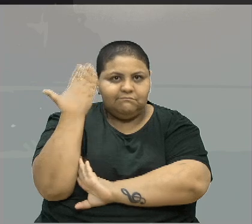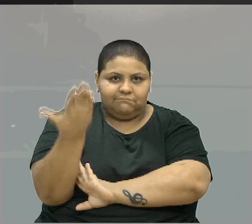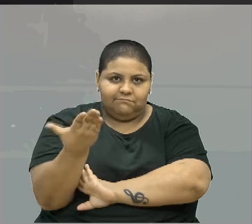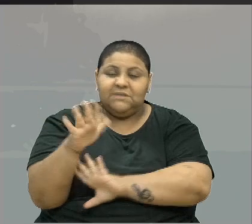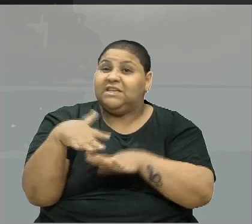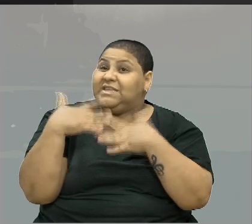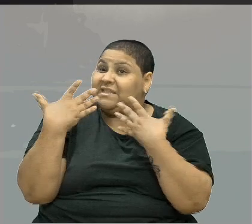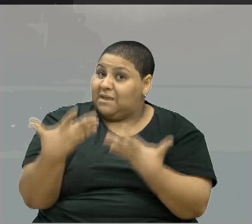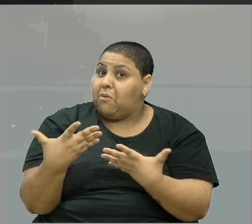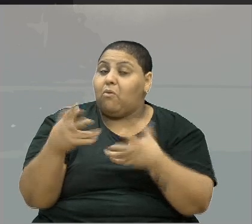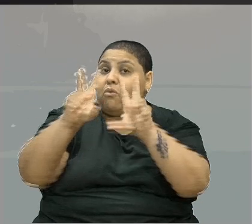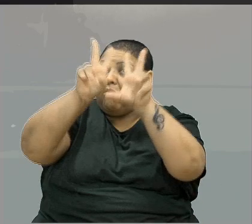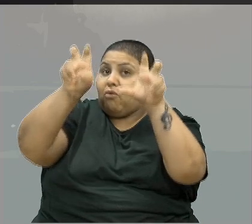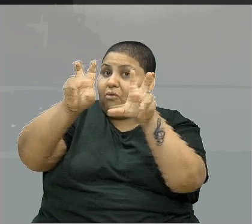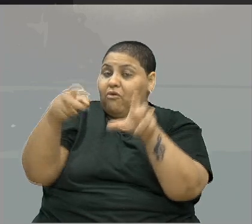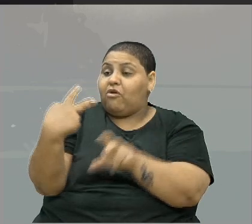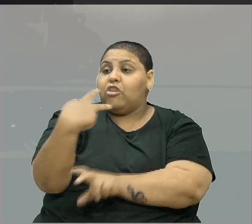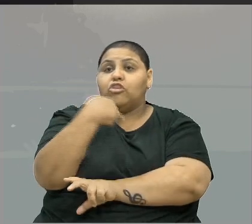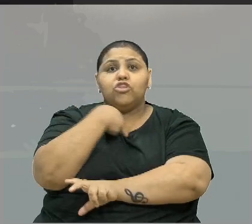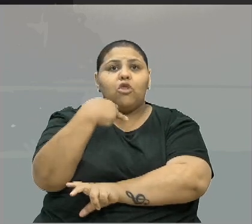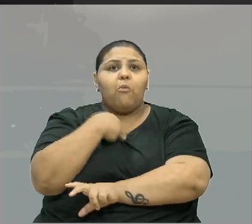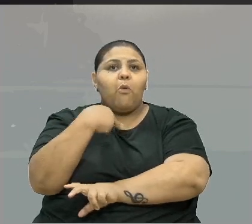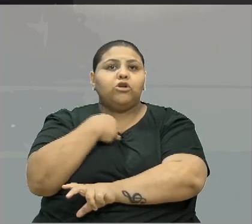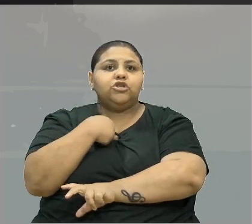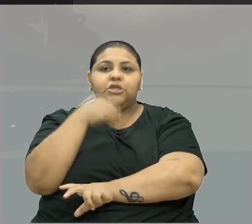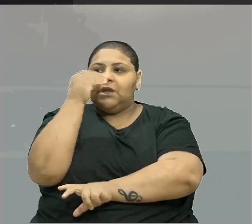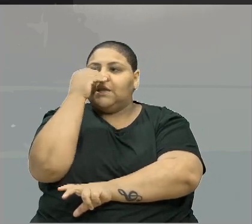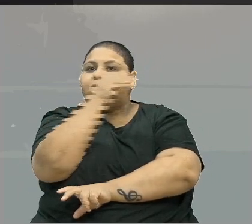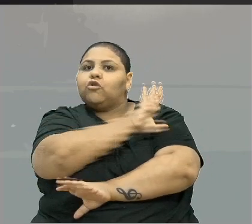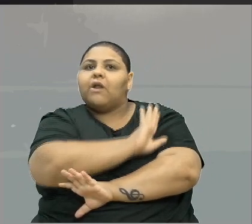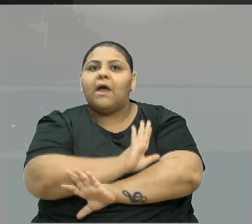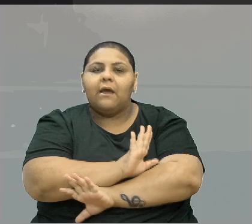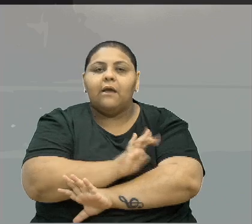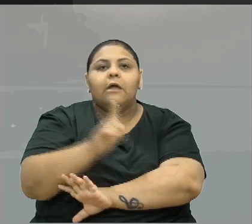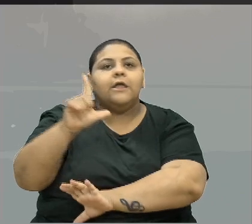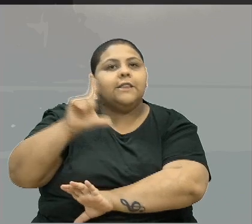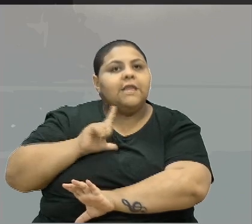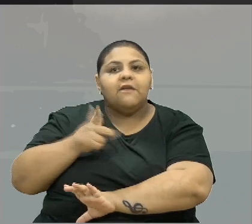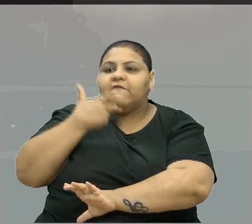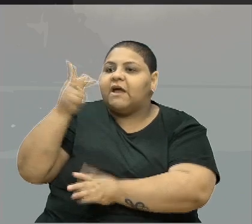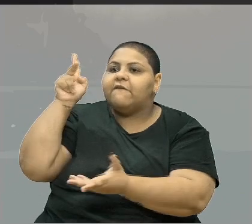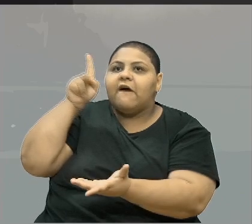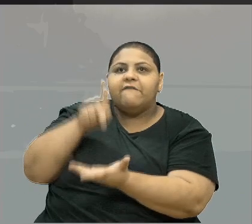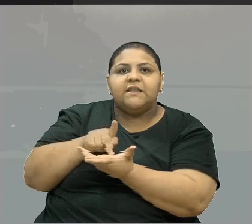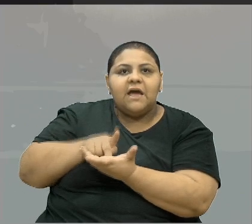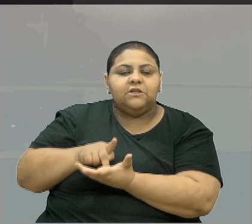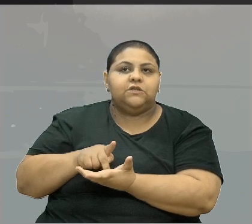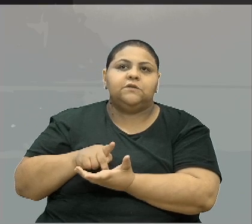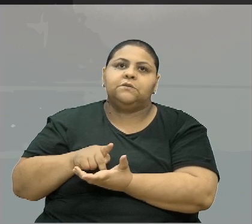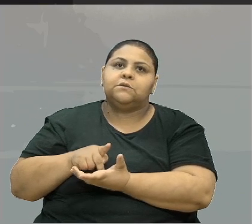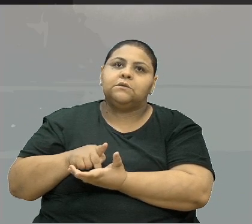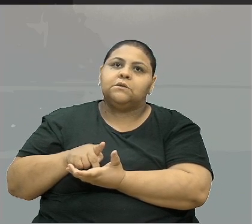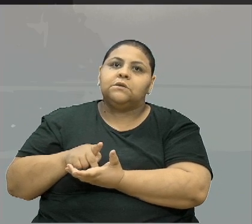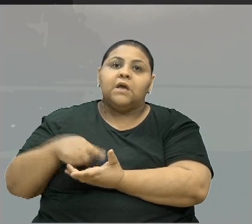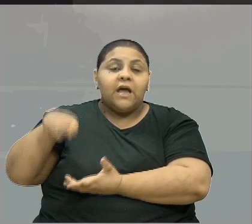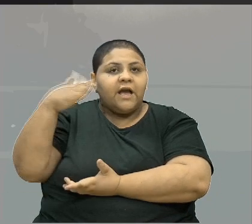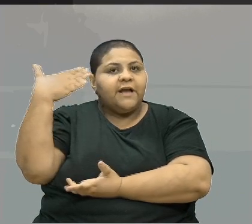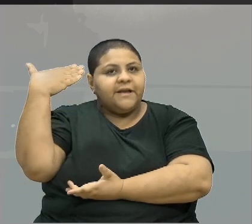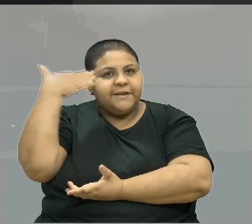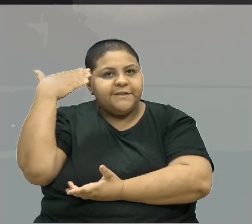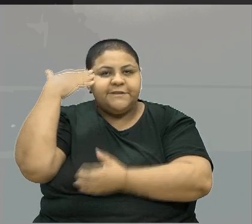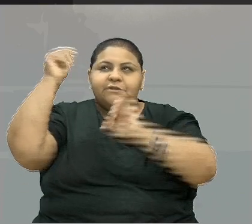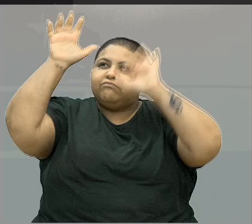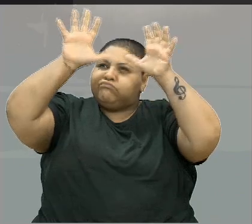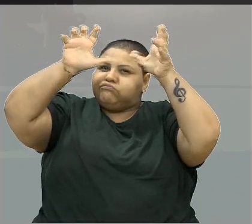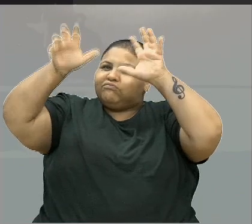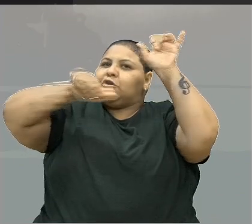Então são questões que a gente não pode ser hipócrita. A gente tem que ser realista. A gente sabe que o clima está